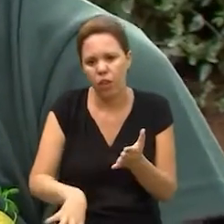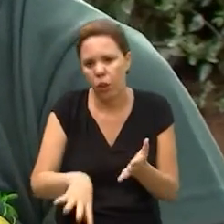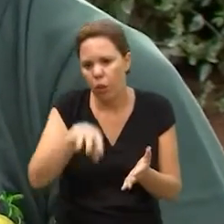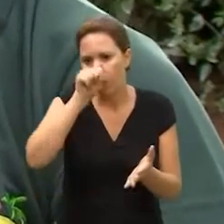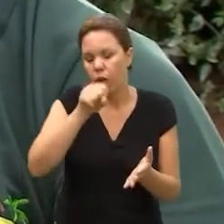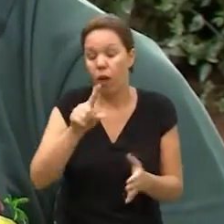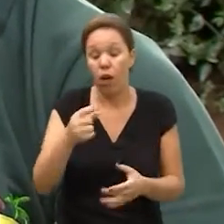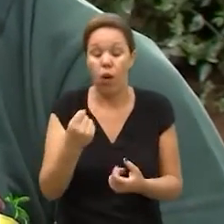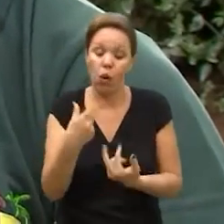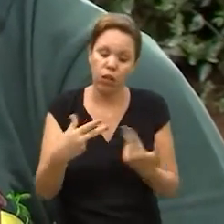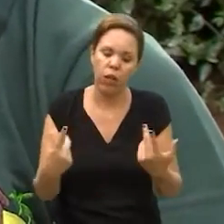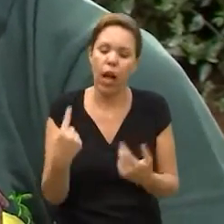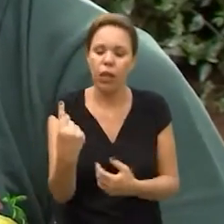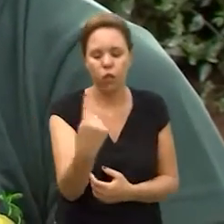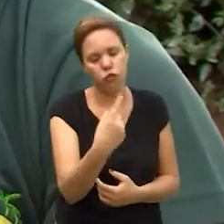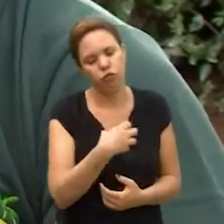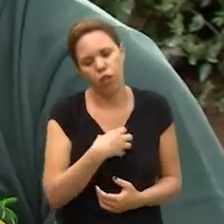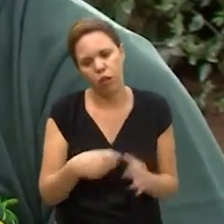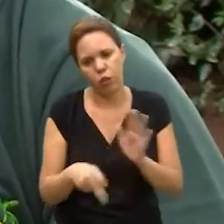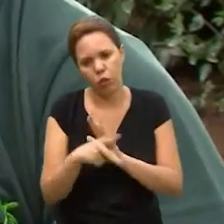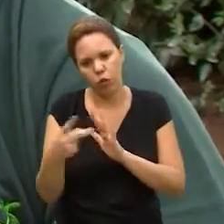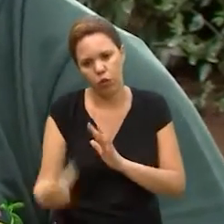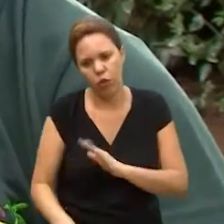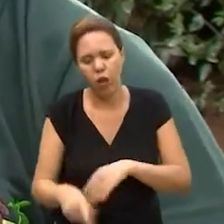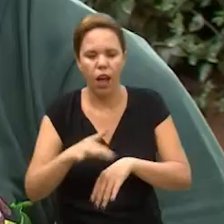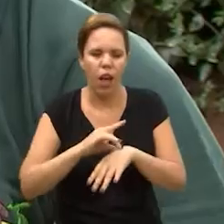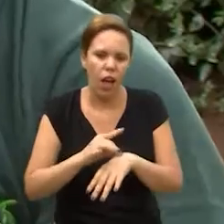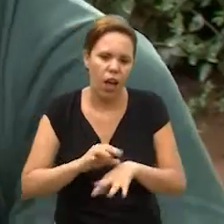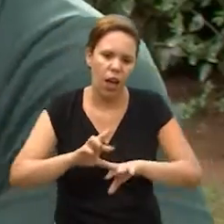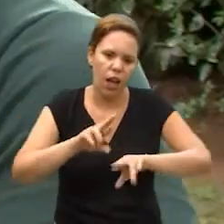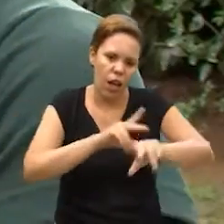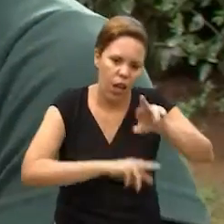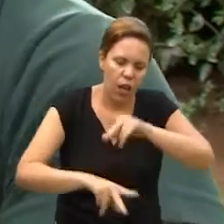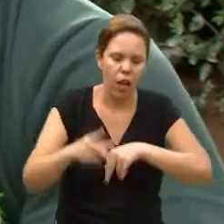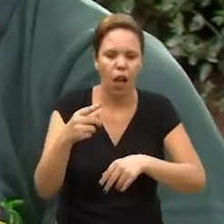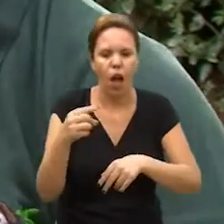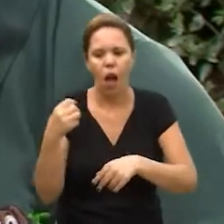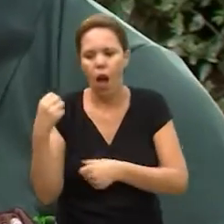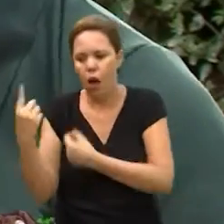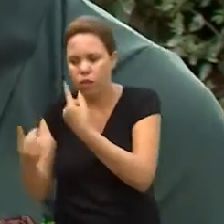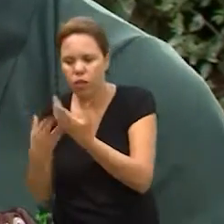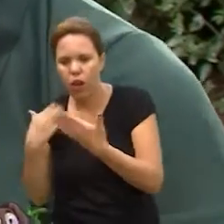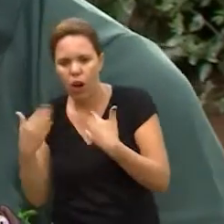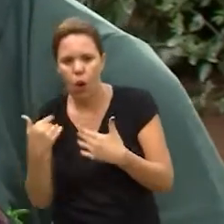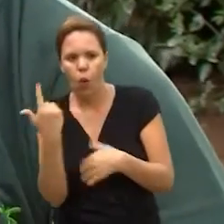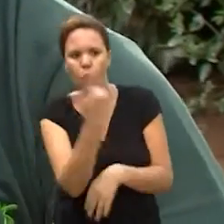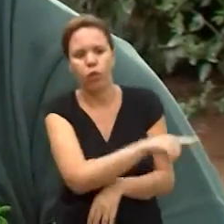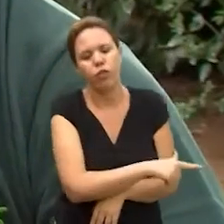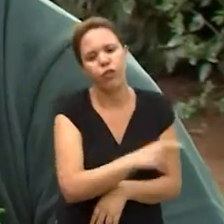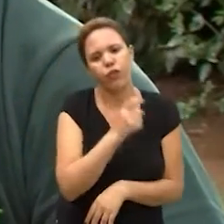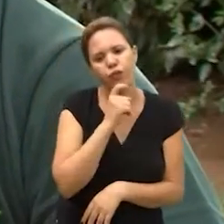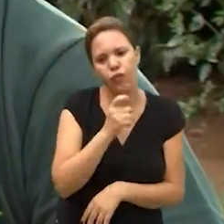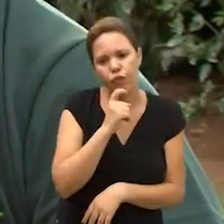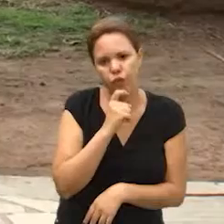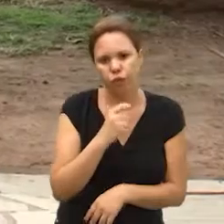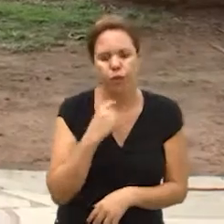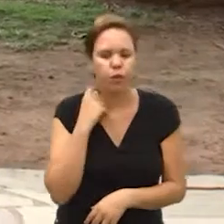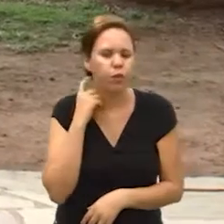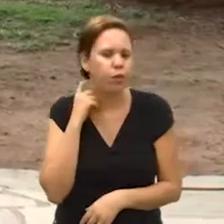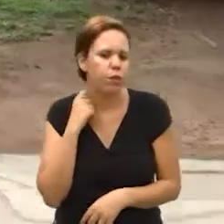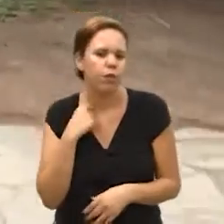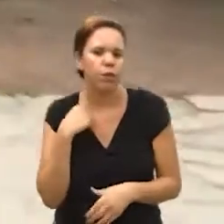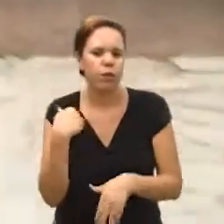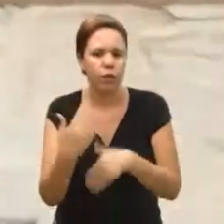Então, assim, cada um com o seu jeito e cada um com a sua raça. Uns são mais calorentos, outros são mais friorentos, cada um com o seu jeitinho.